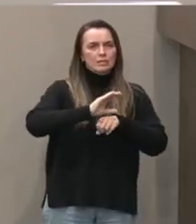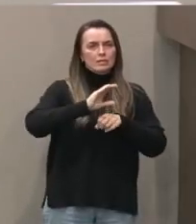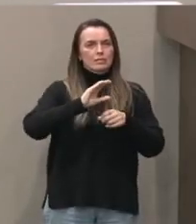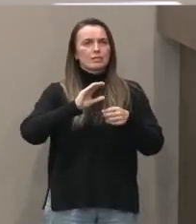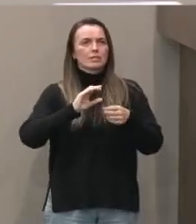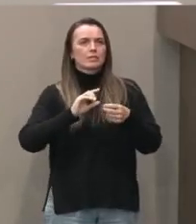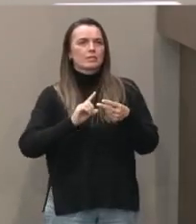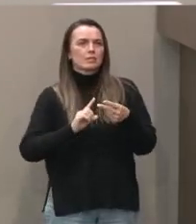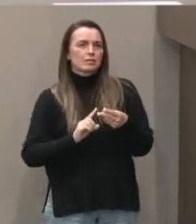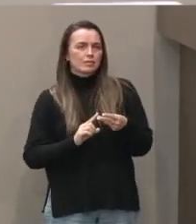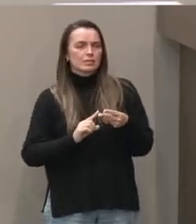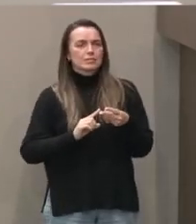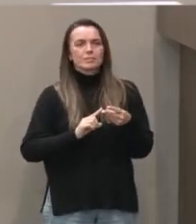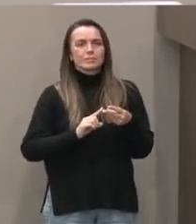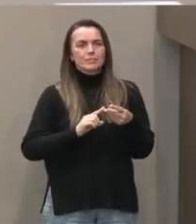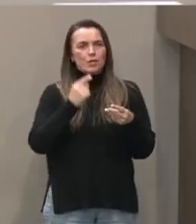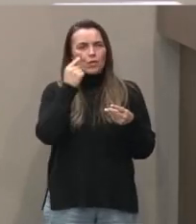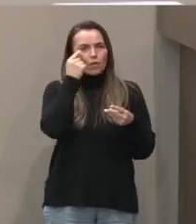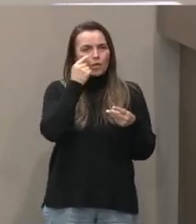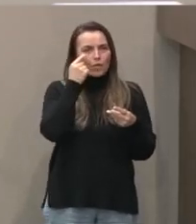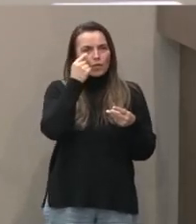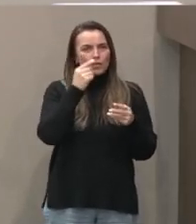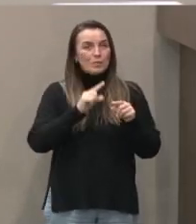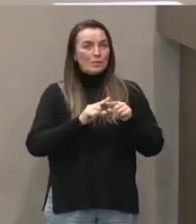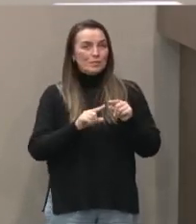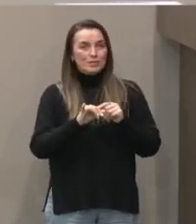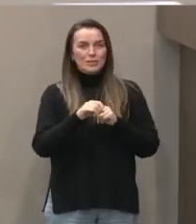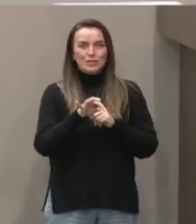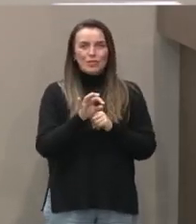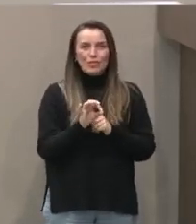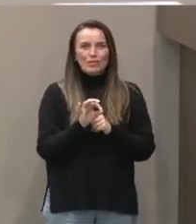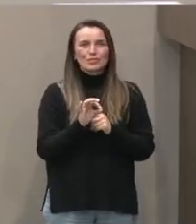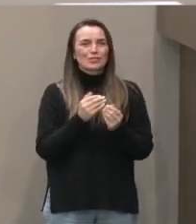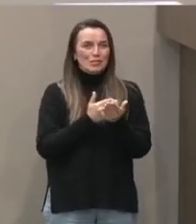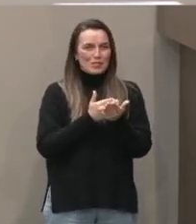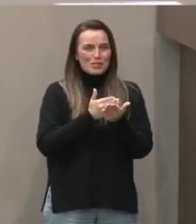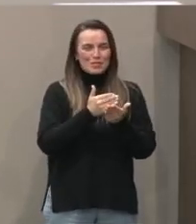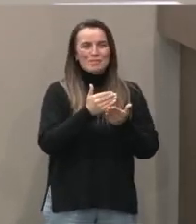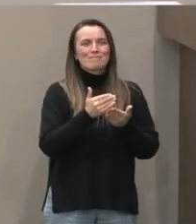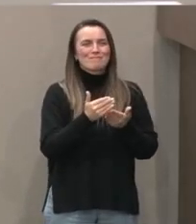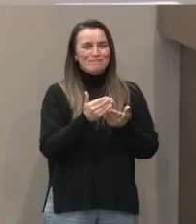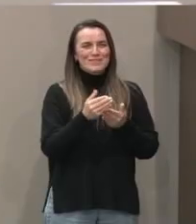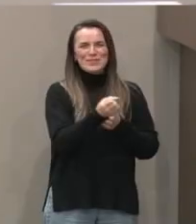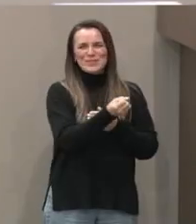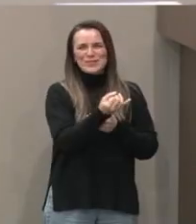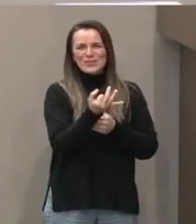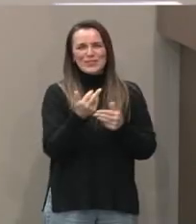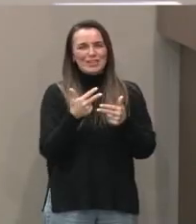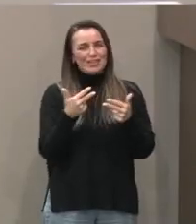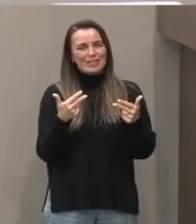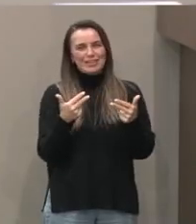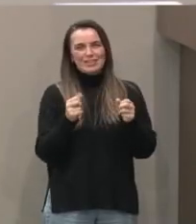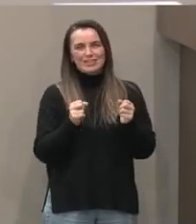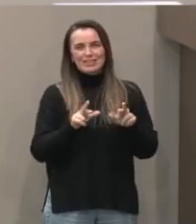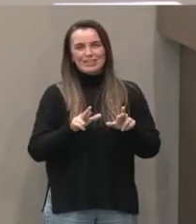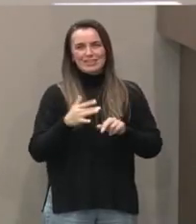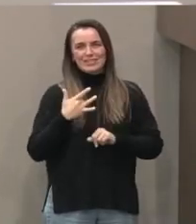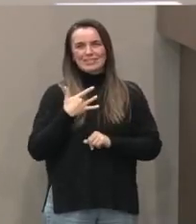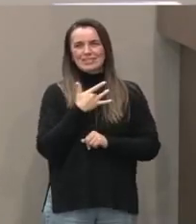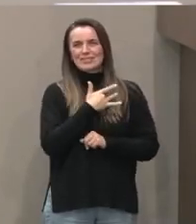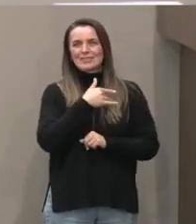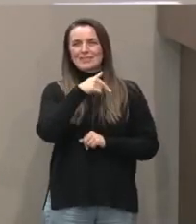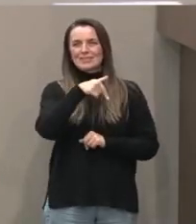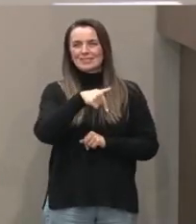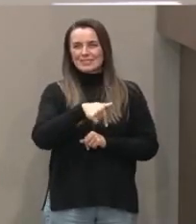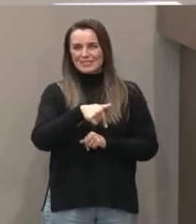Mas o IOT foi um grande precursor de várias coisas em saúde na nossa cidade.